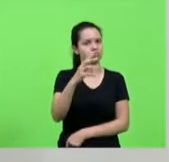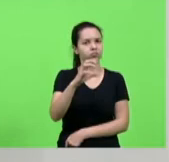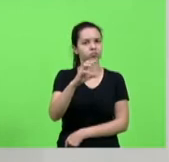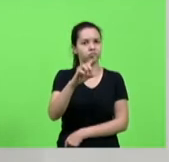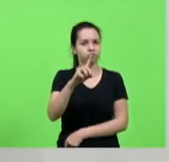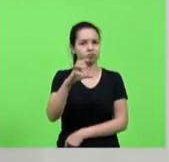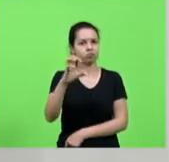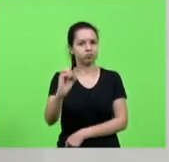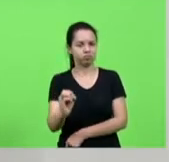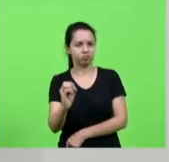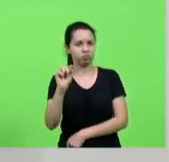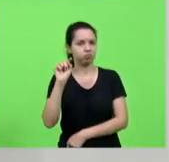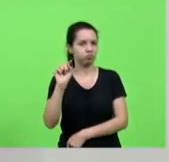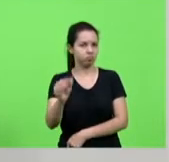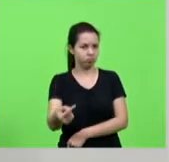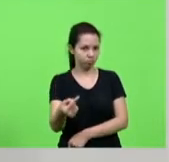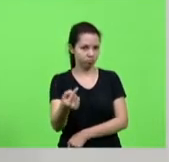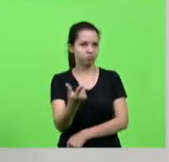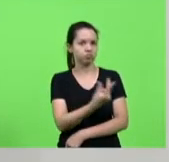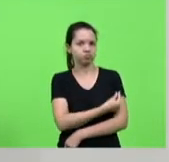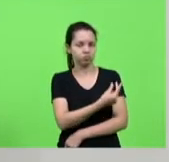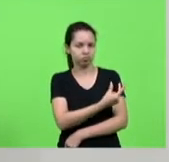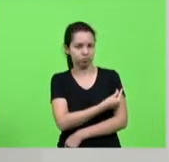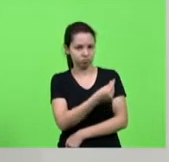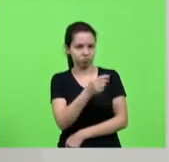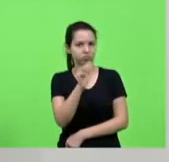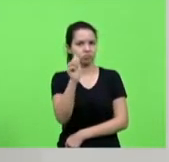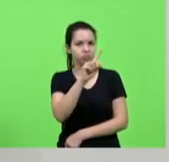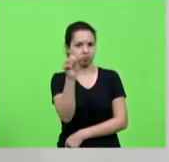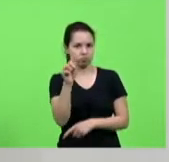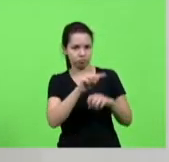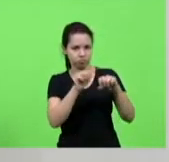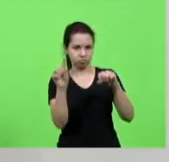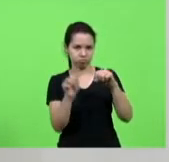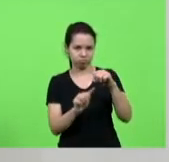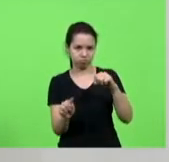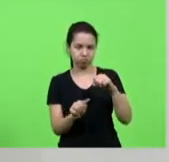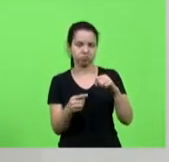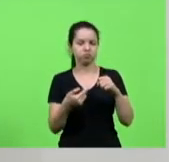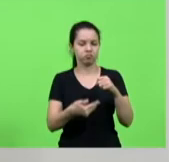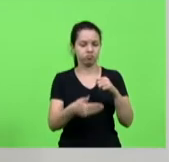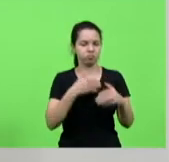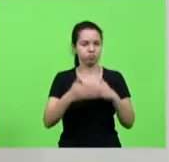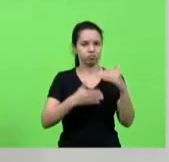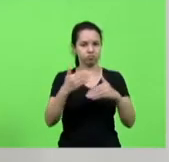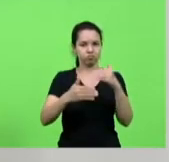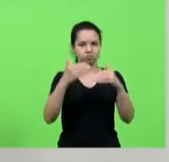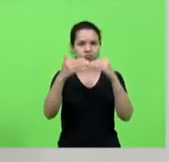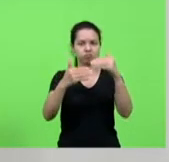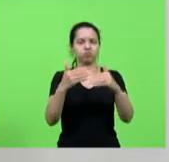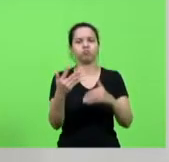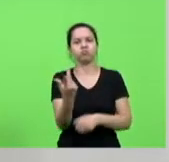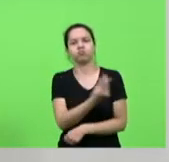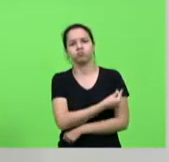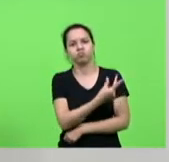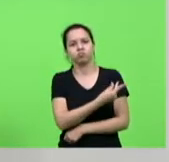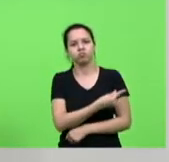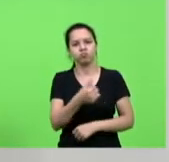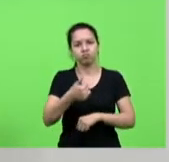da AstraZeneca, o que possibilitará avançar ainda mais na vacinação de